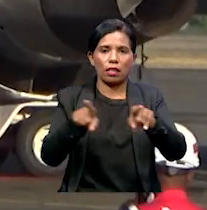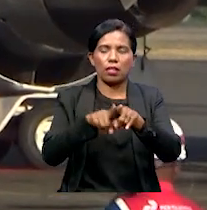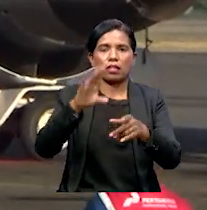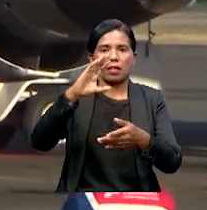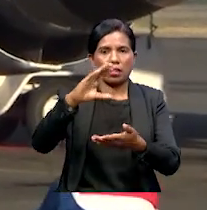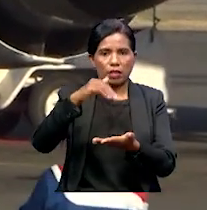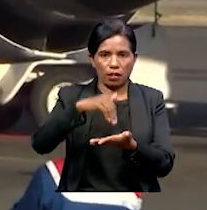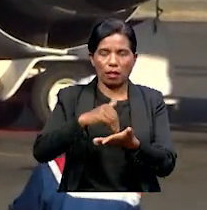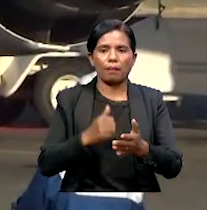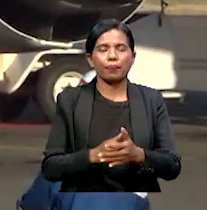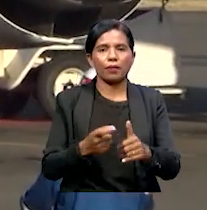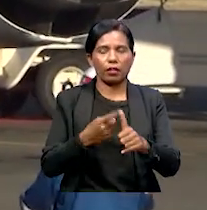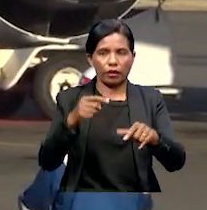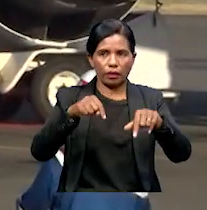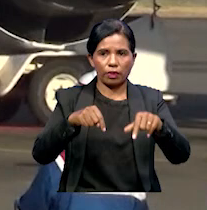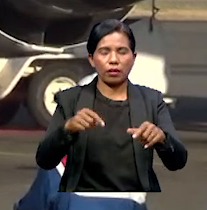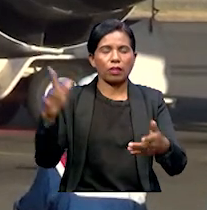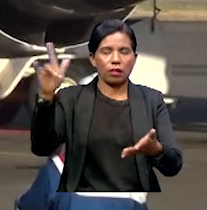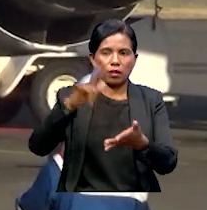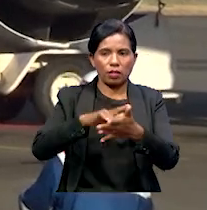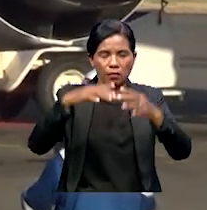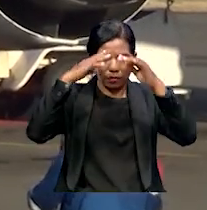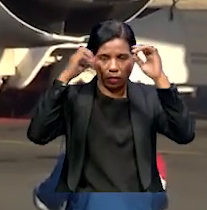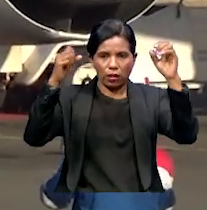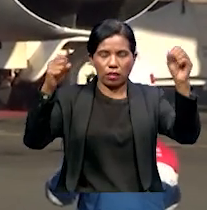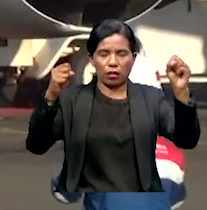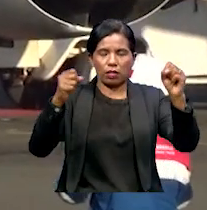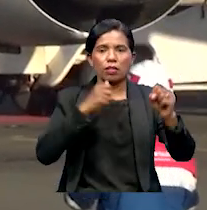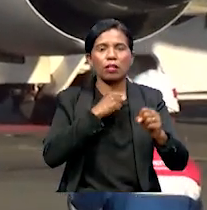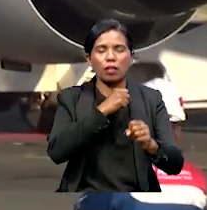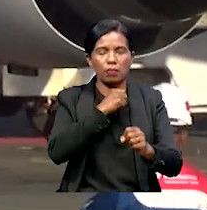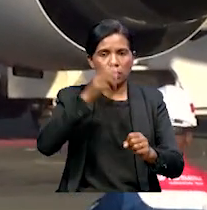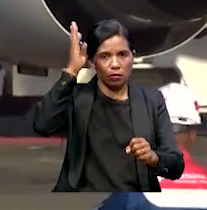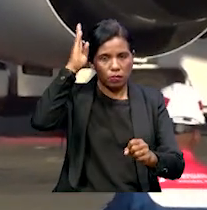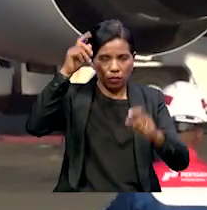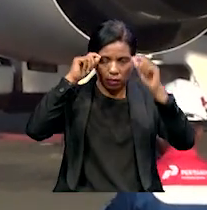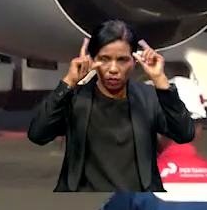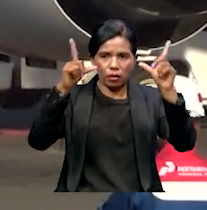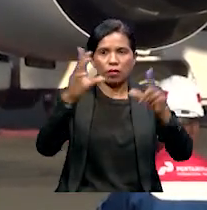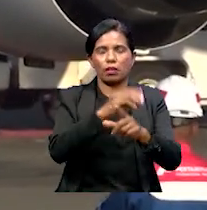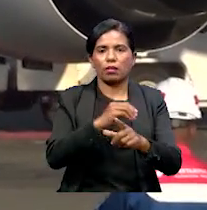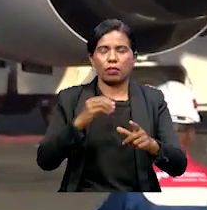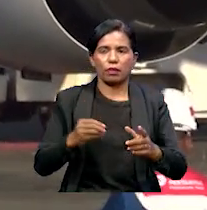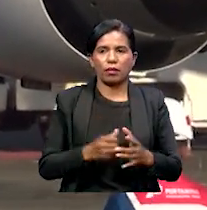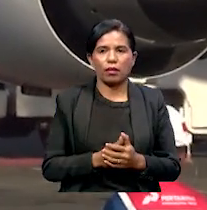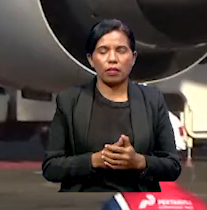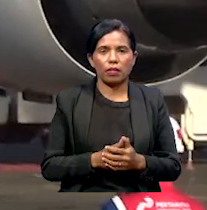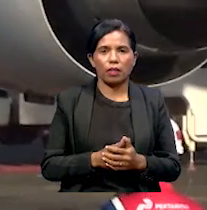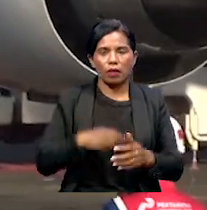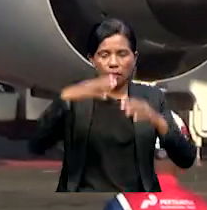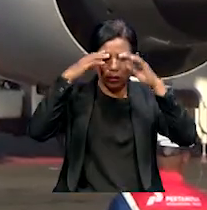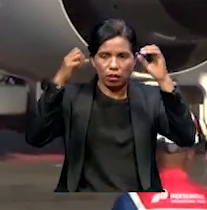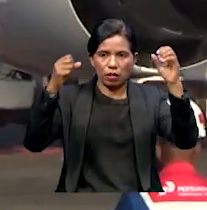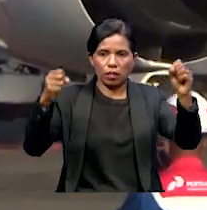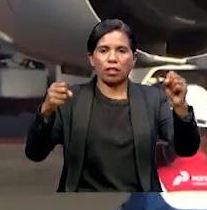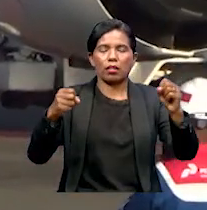cardeal ne toi aeroporto simusi presidente conferência episcopal timorense Dom Norberto do Amaral, presidente da República José